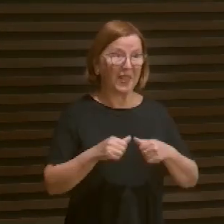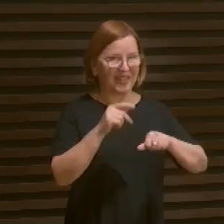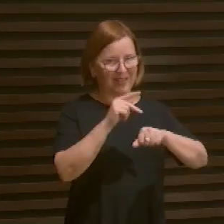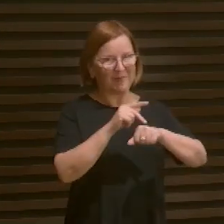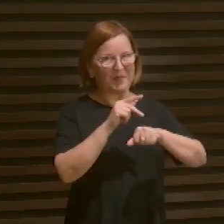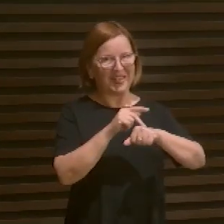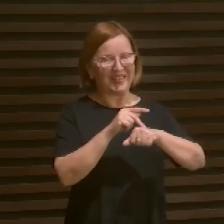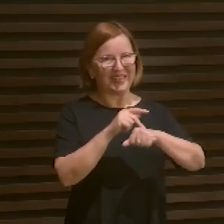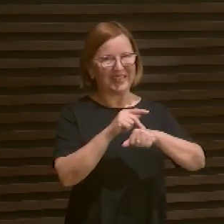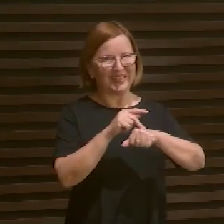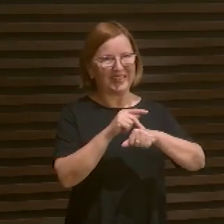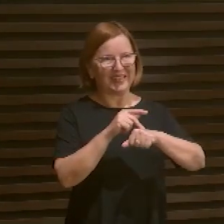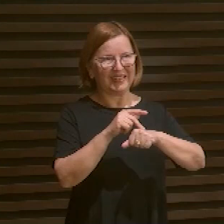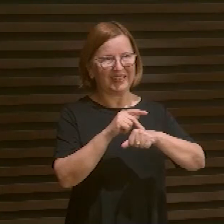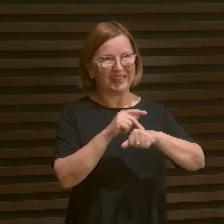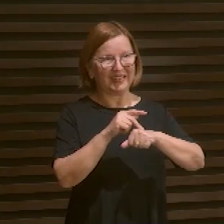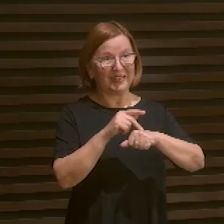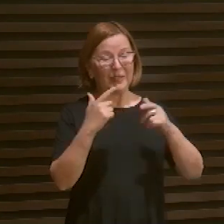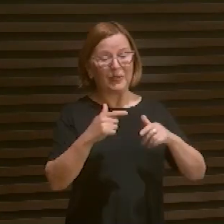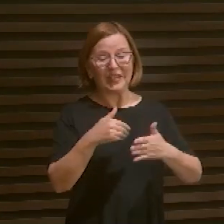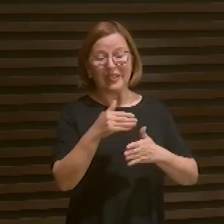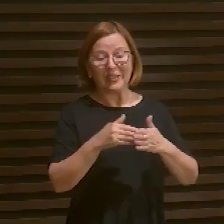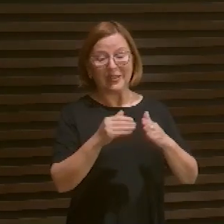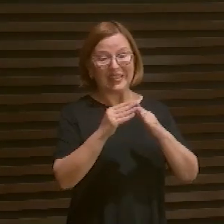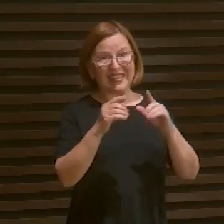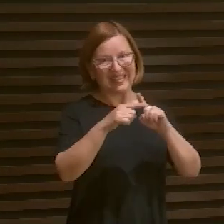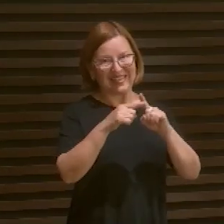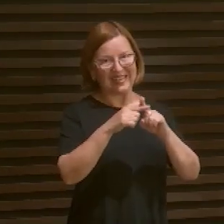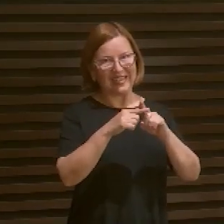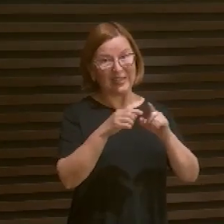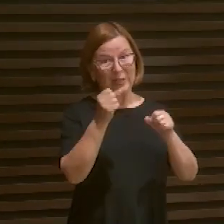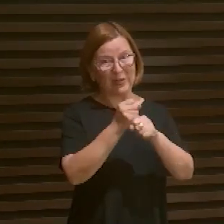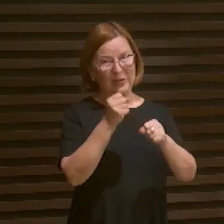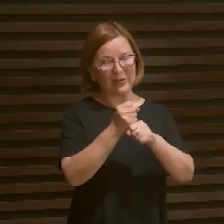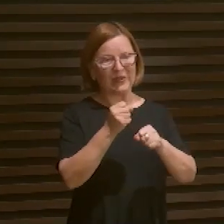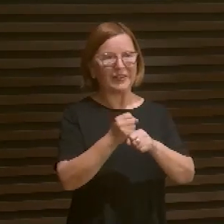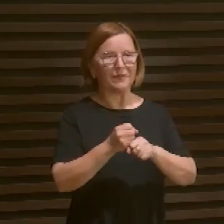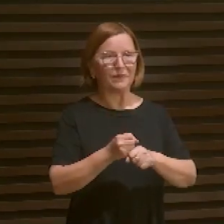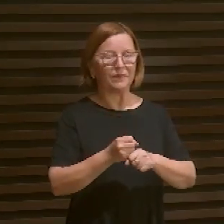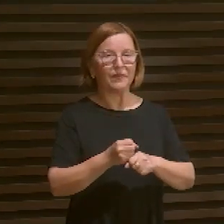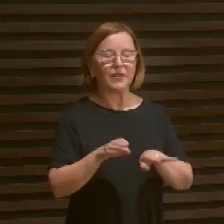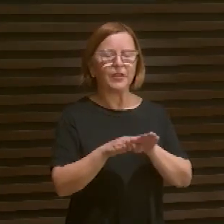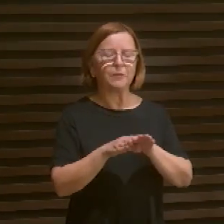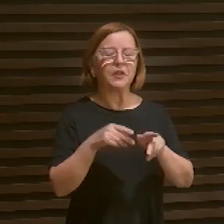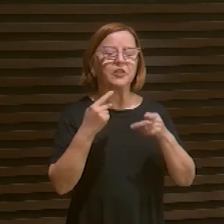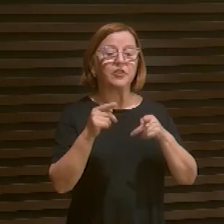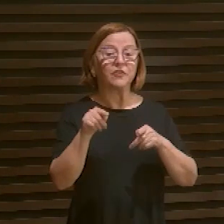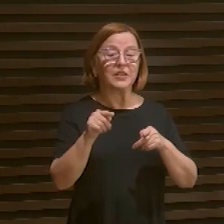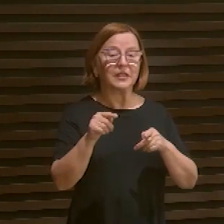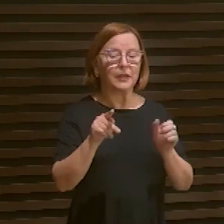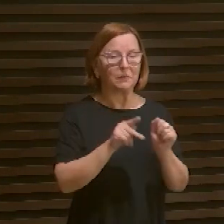pedra de onde toda a igreja vai ser construída. Também eu digo que tu és Pedro, e sobre esta